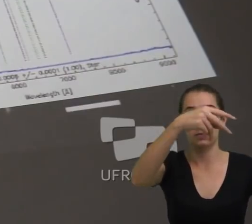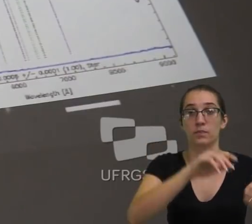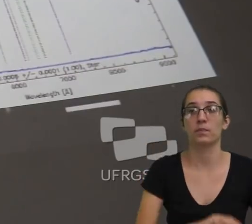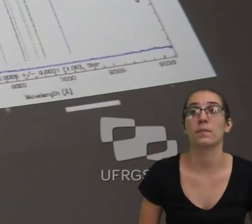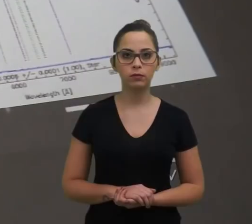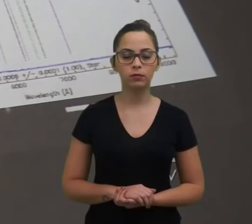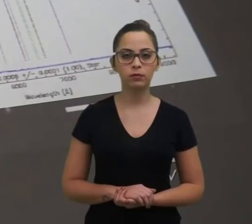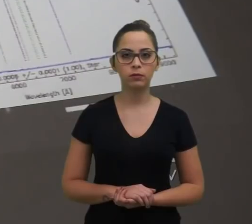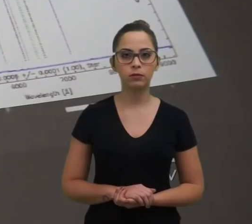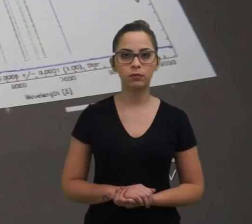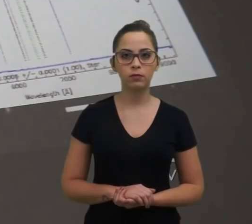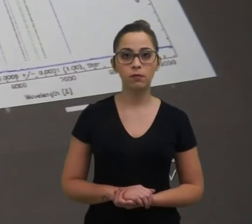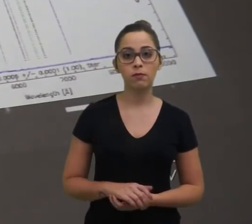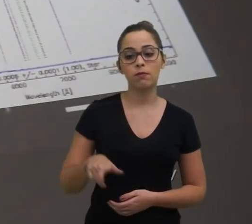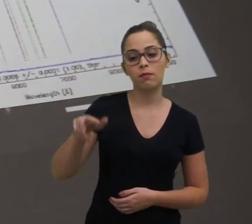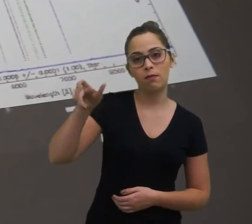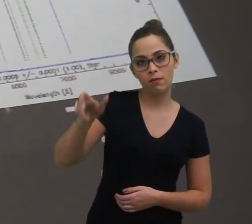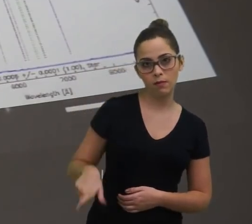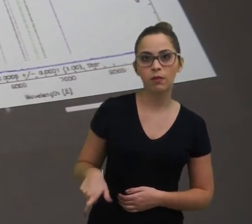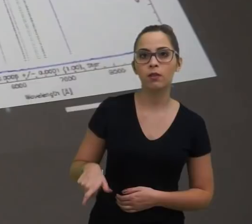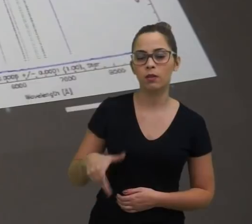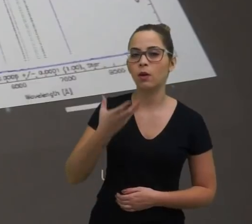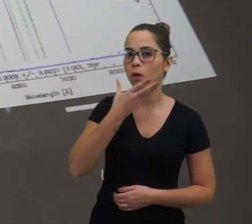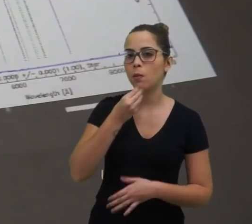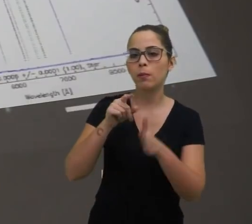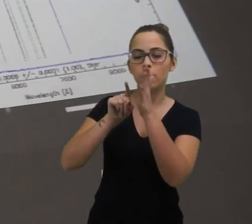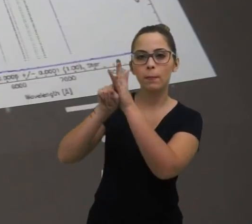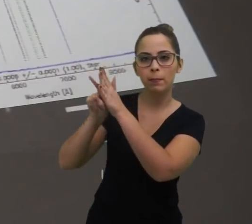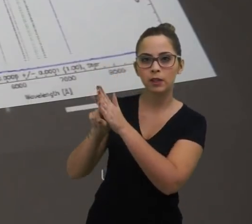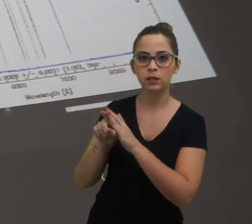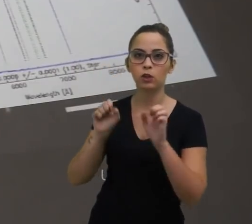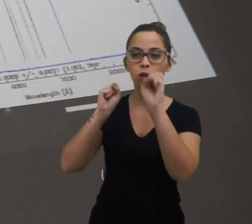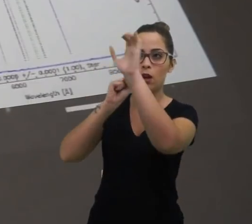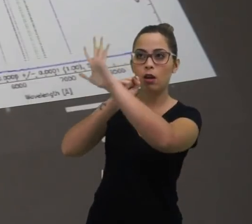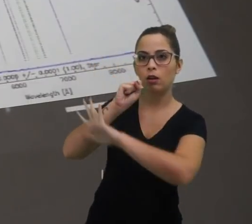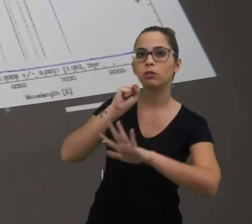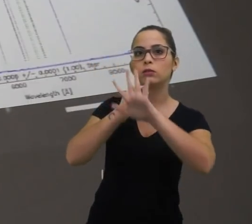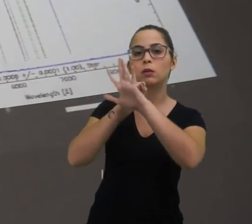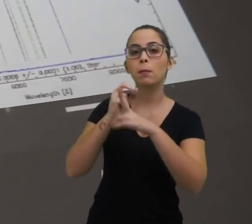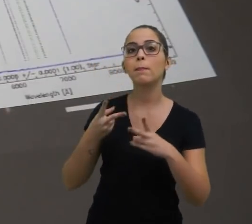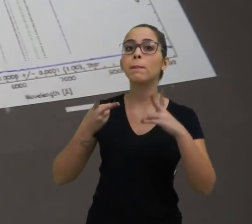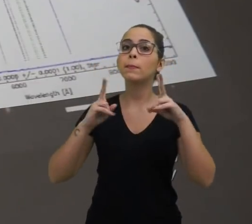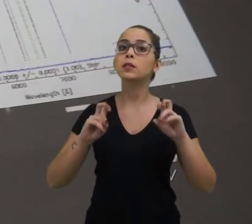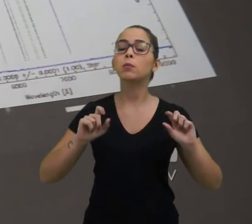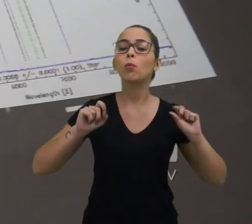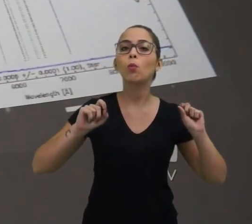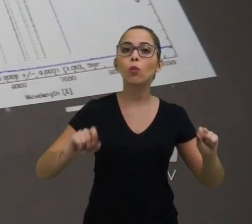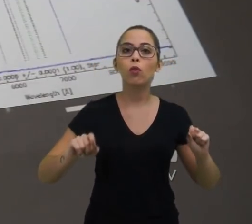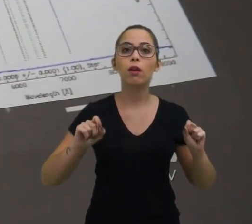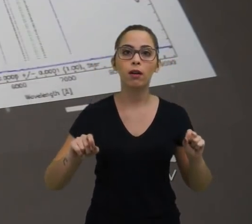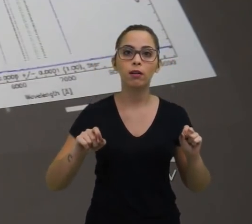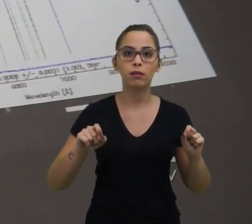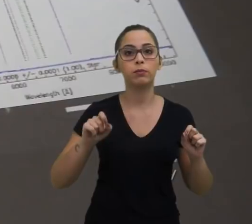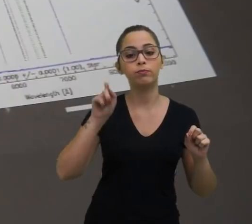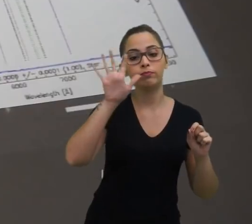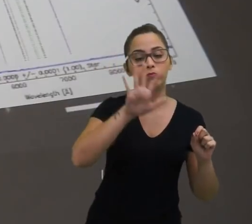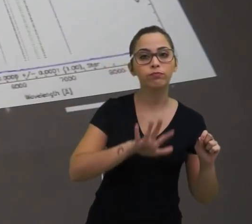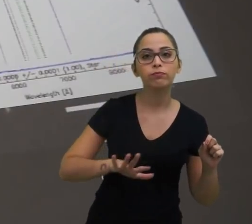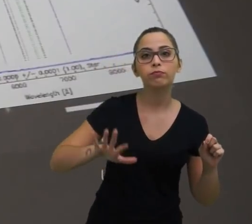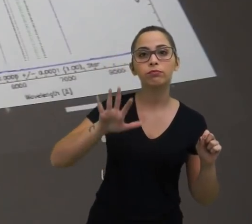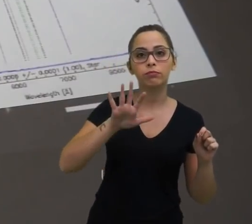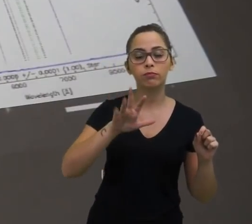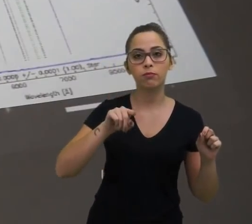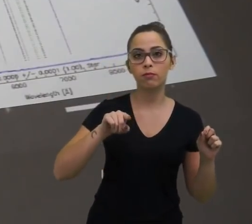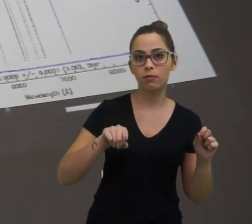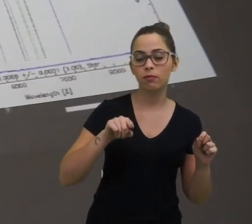seria o elétron indo da camada 3 para 2, que deveria estar em 5.500 angstroms, mas está